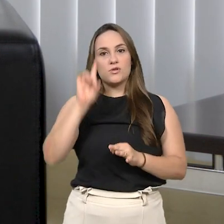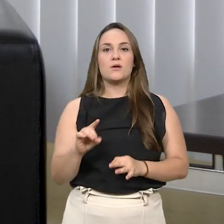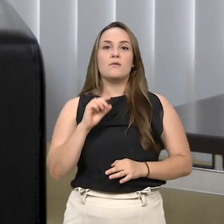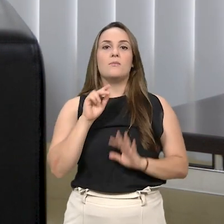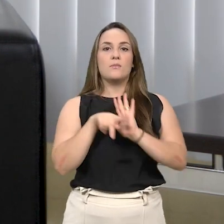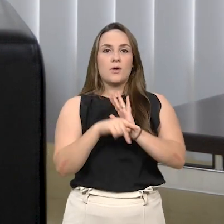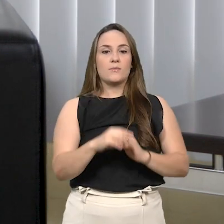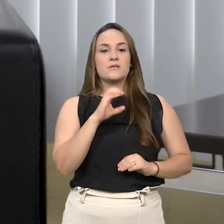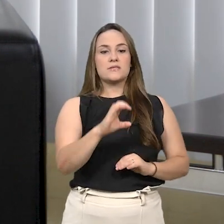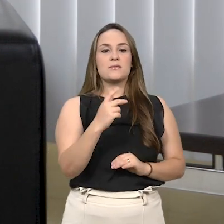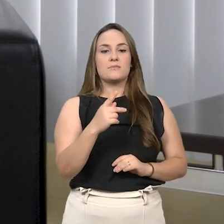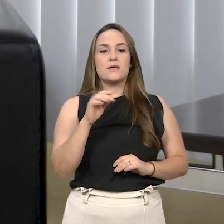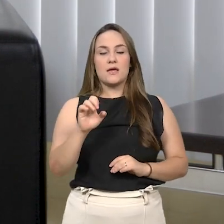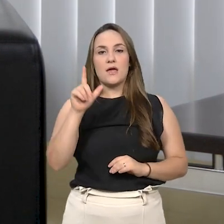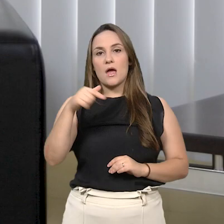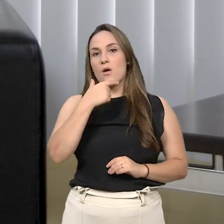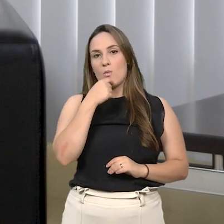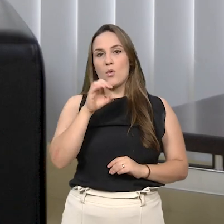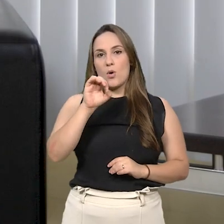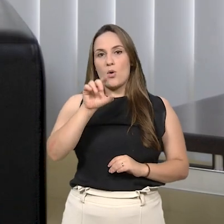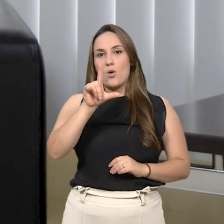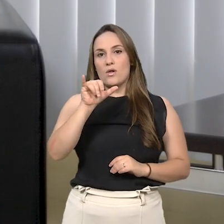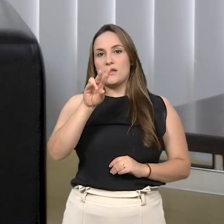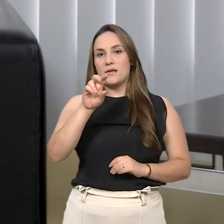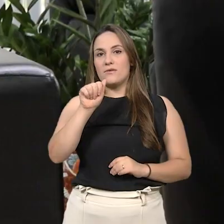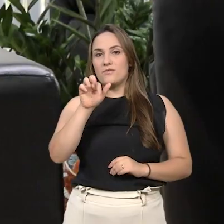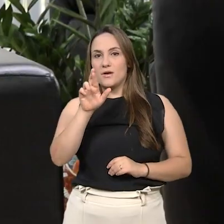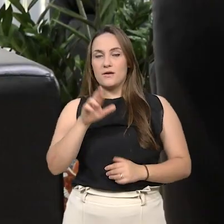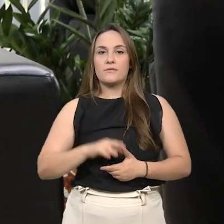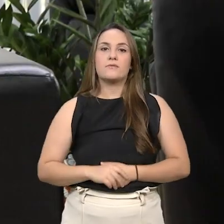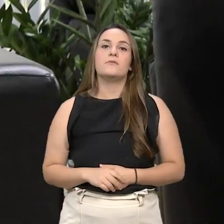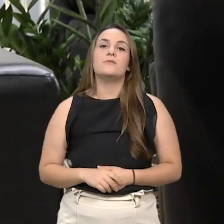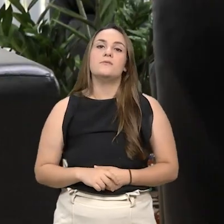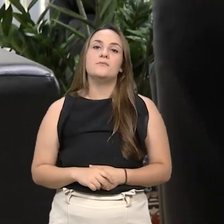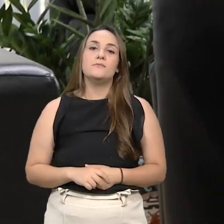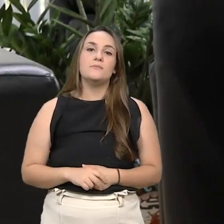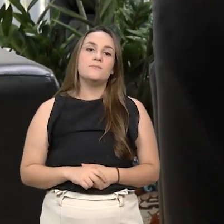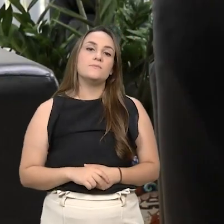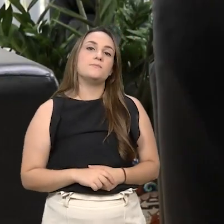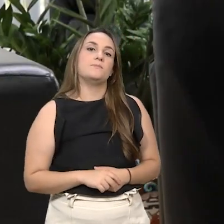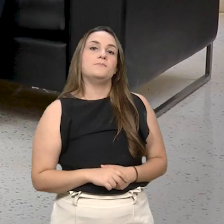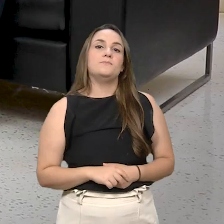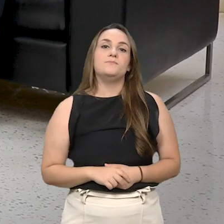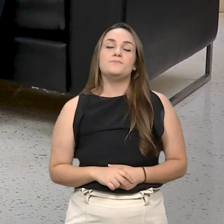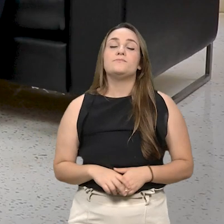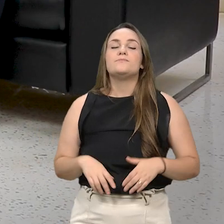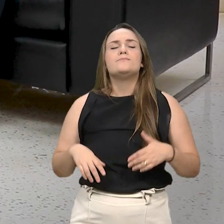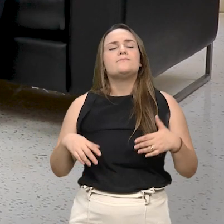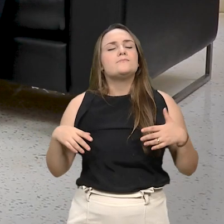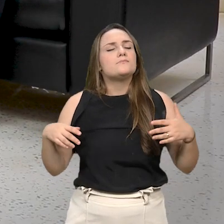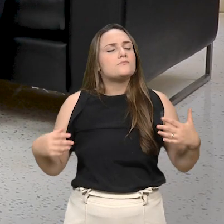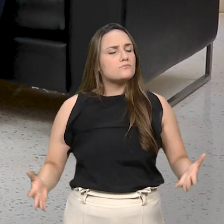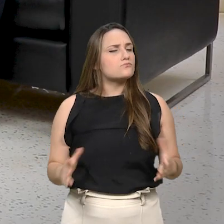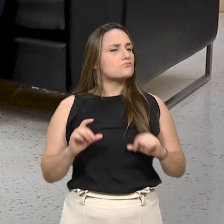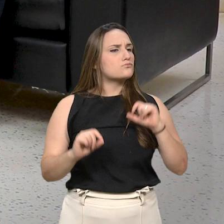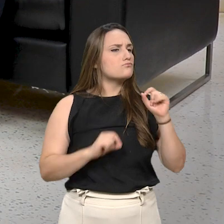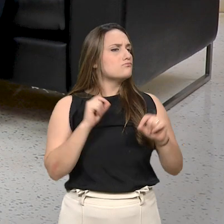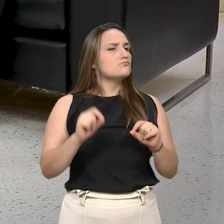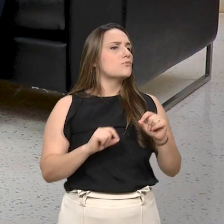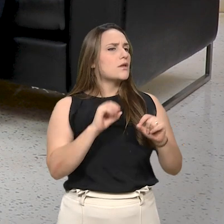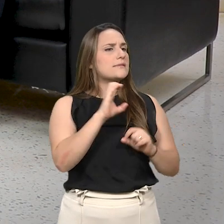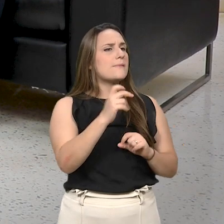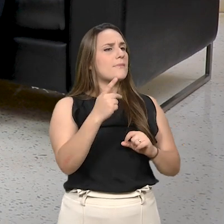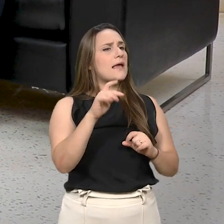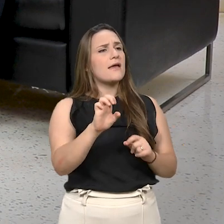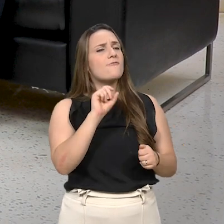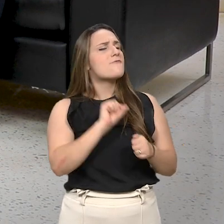da CPE, Olivar Augusto Roberti Coneglian. Então, vamos lá. O que é realizado